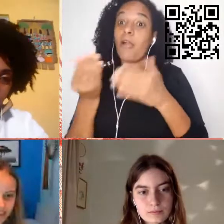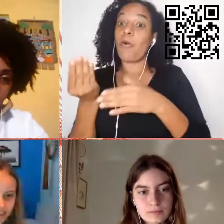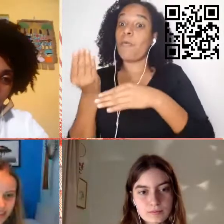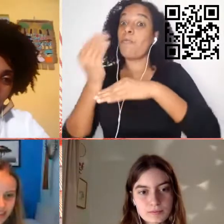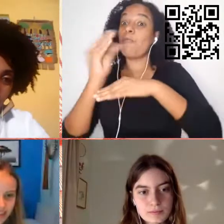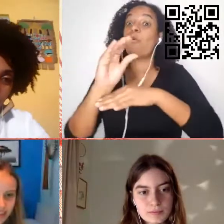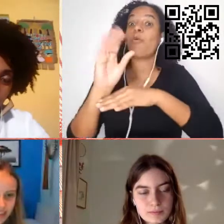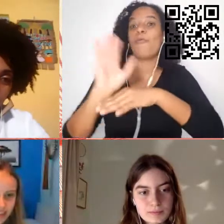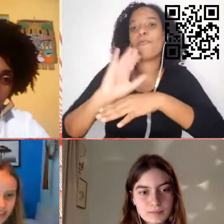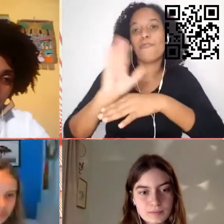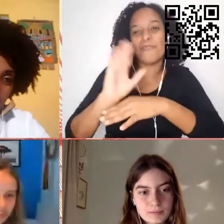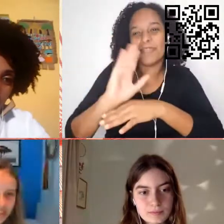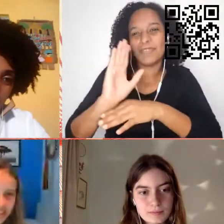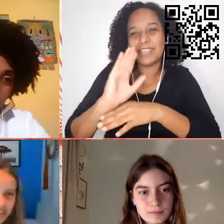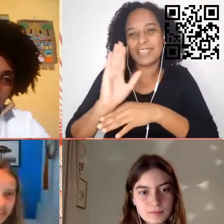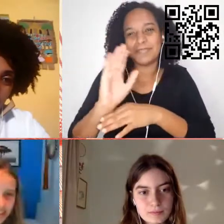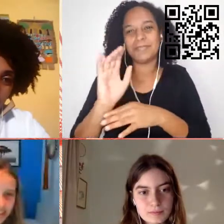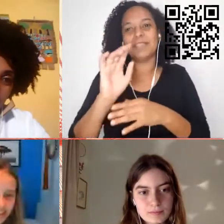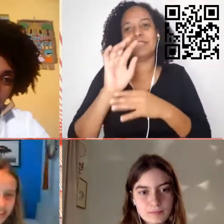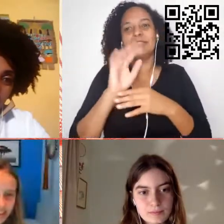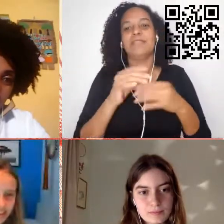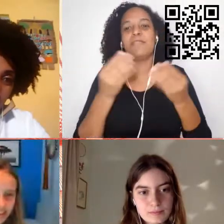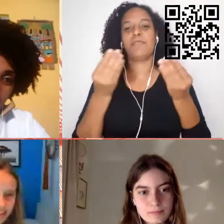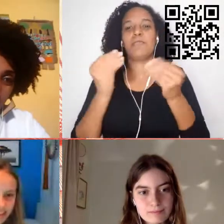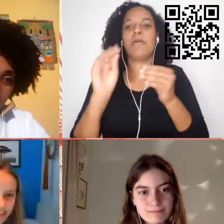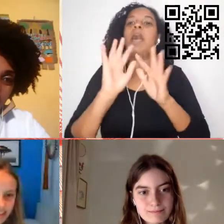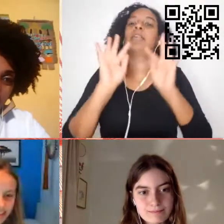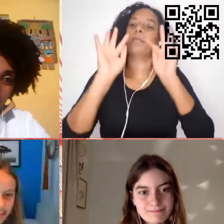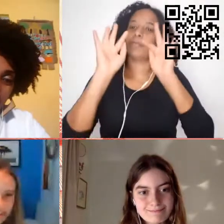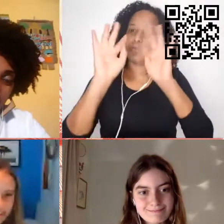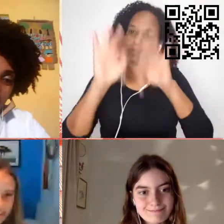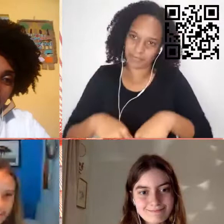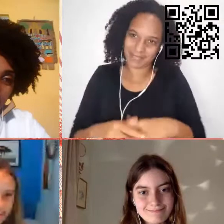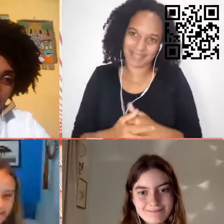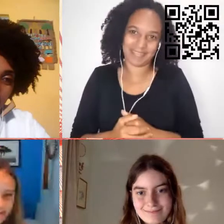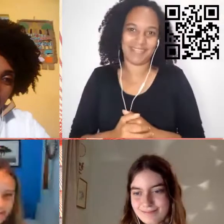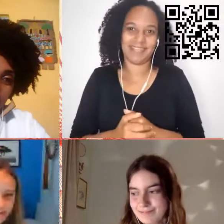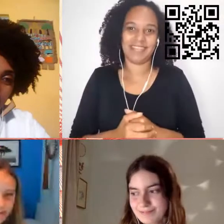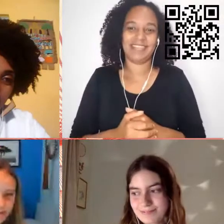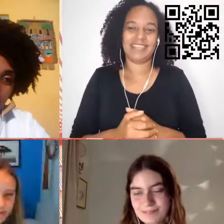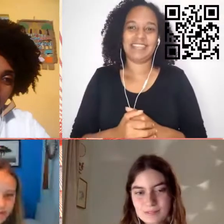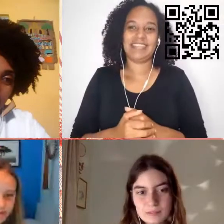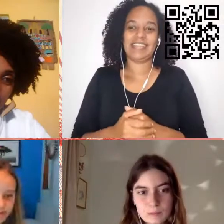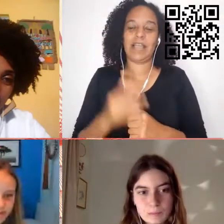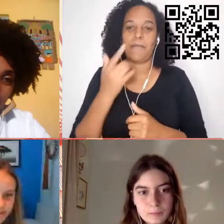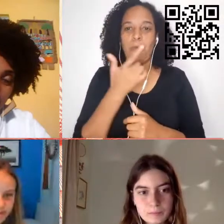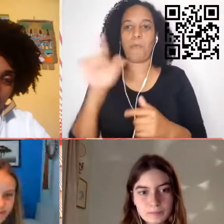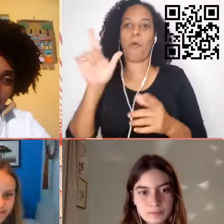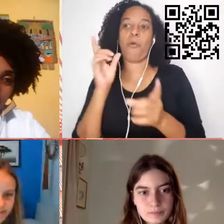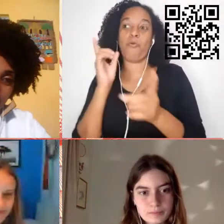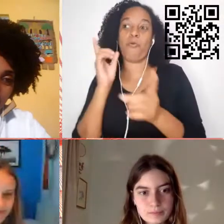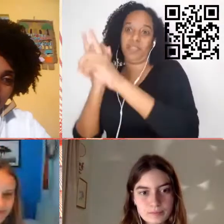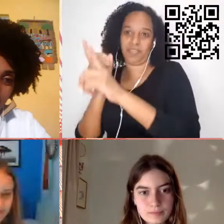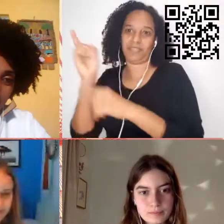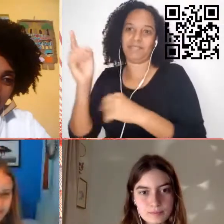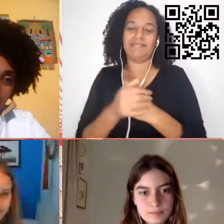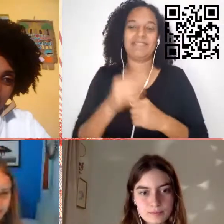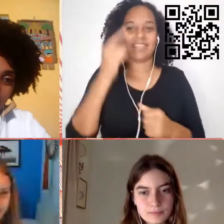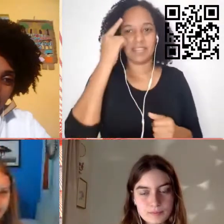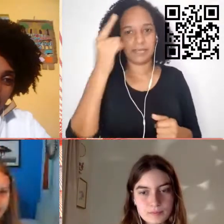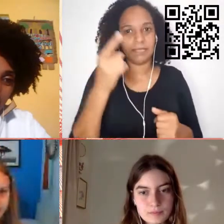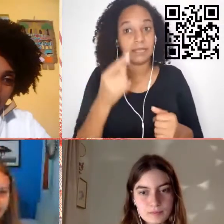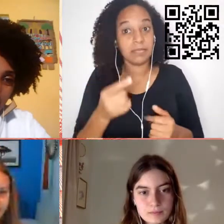o vídeo e depois do vídeo a gente encerra. E vamos lá para o nosso próximo encontro, lembrando sempre